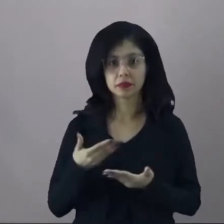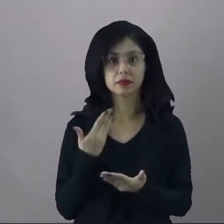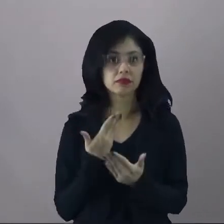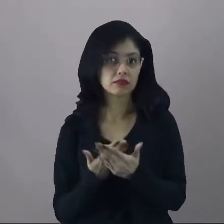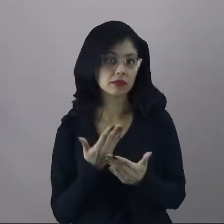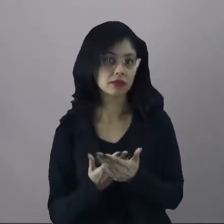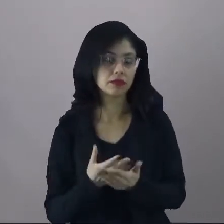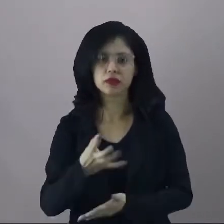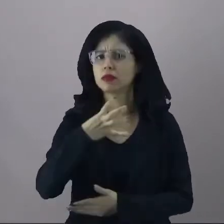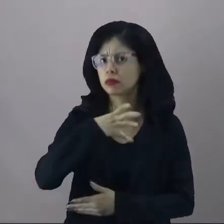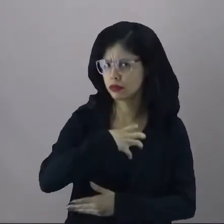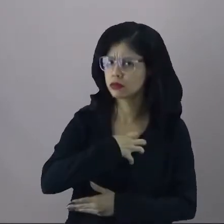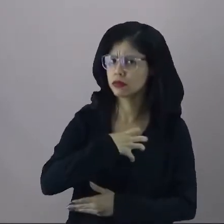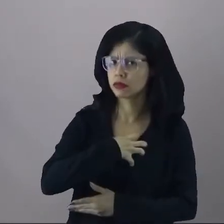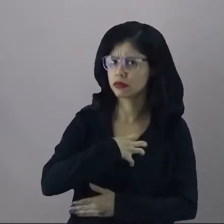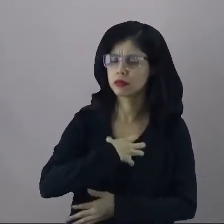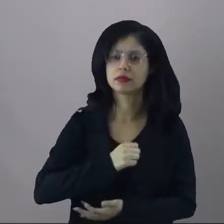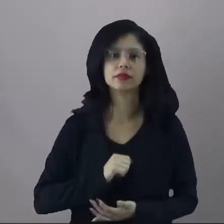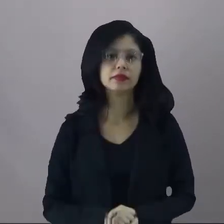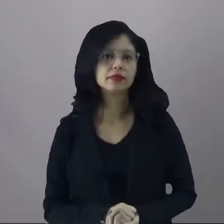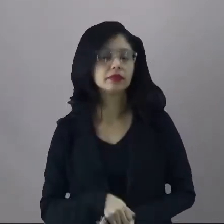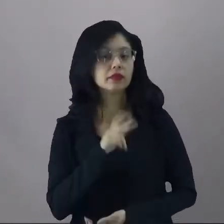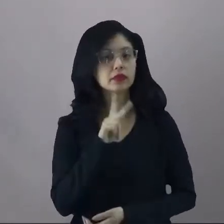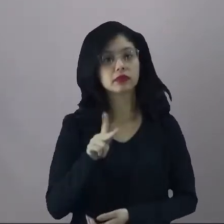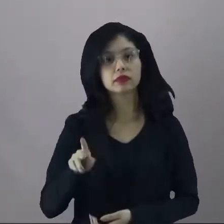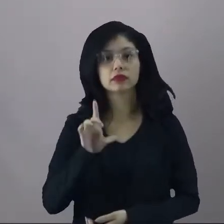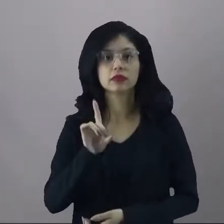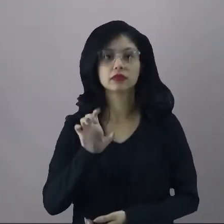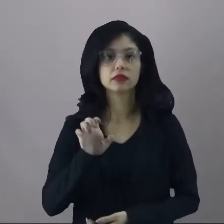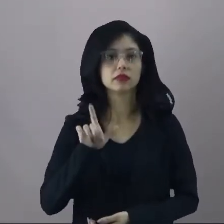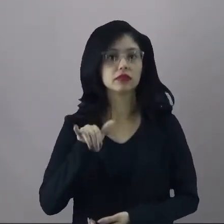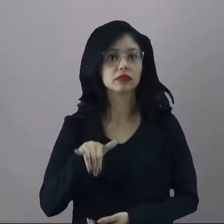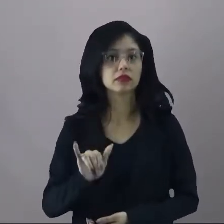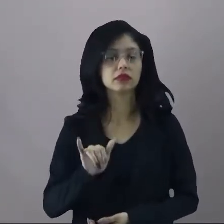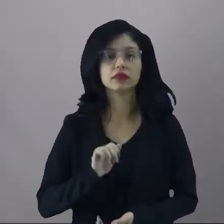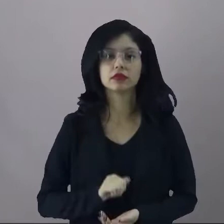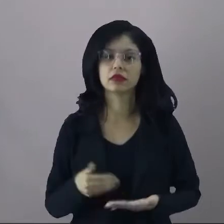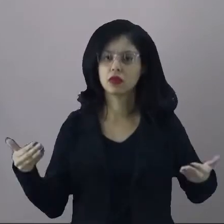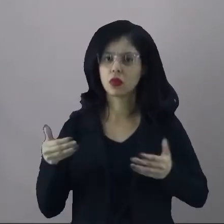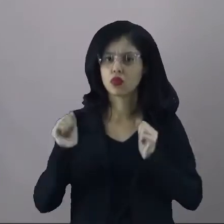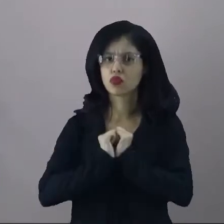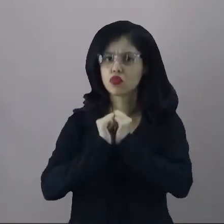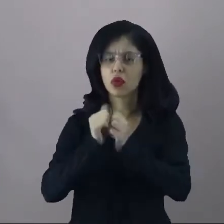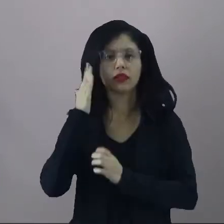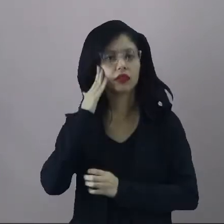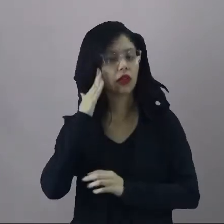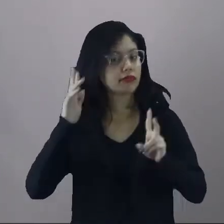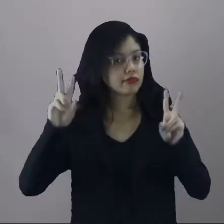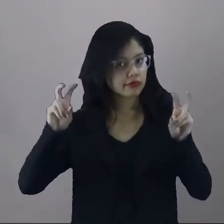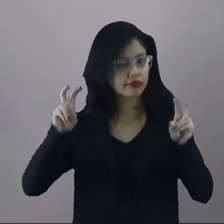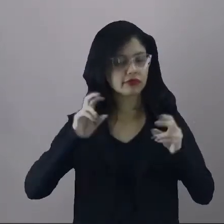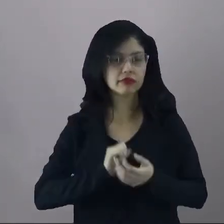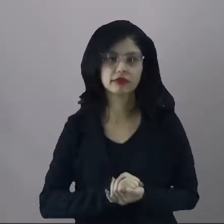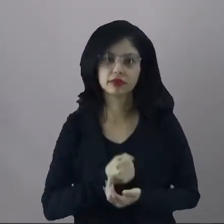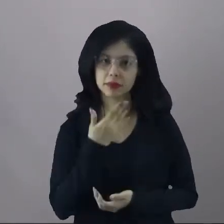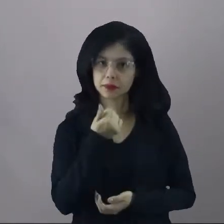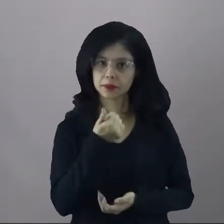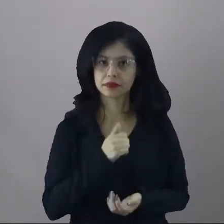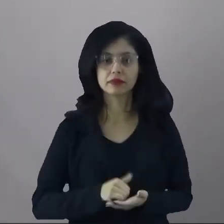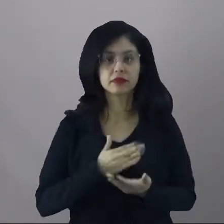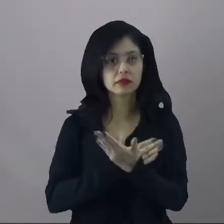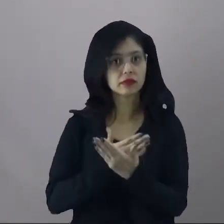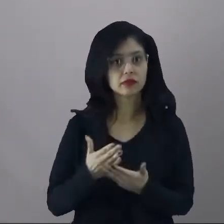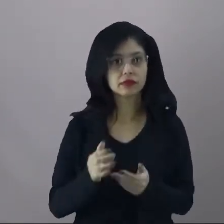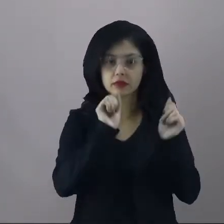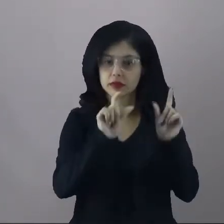sobre efeitos de sentido. Sou a professora Deli e juntos vamos compreender um pouco mais sobre esse assunto, tá bom? Para a gente iniciar,